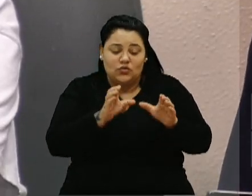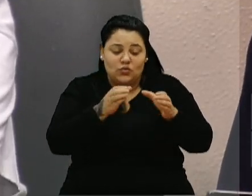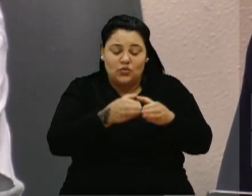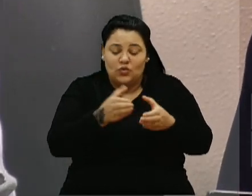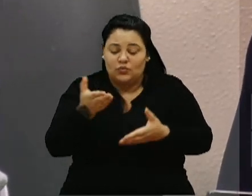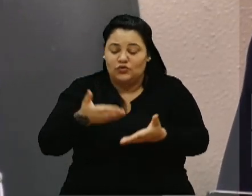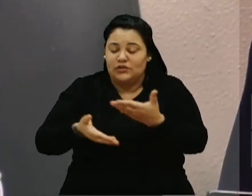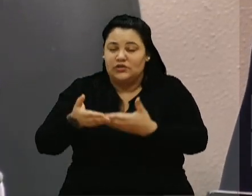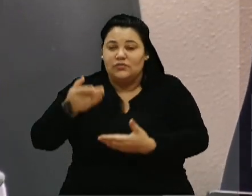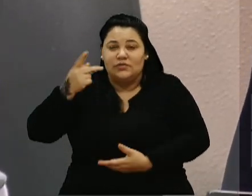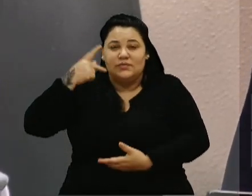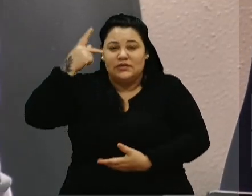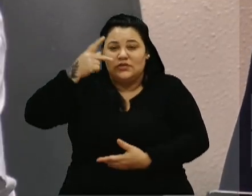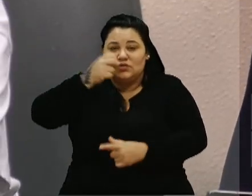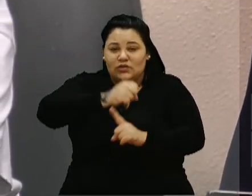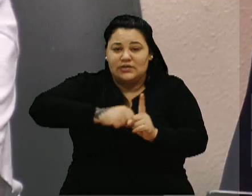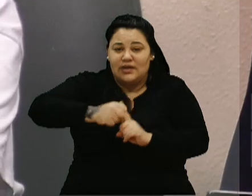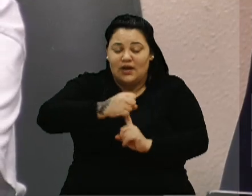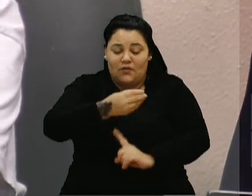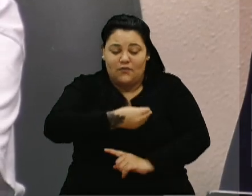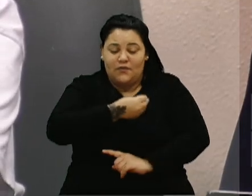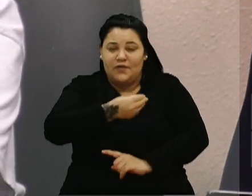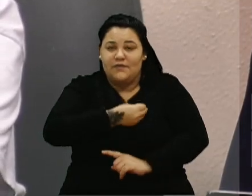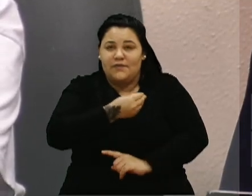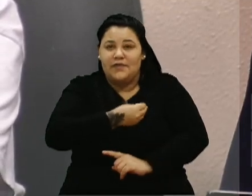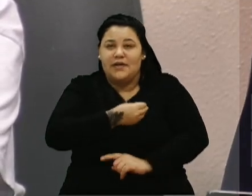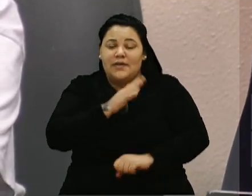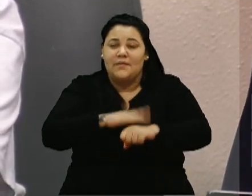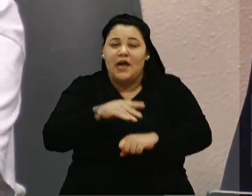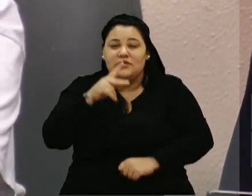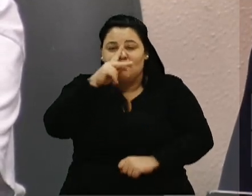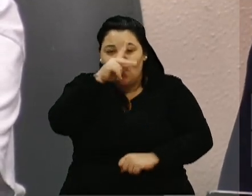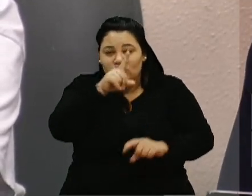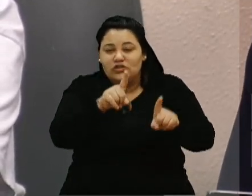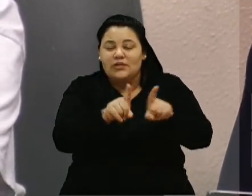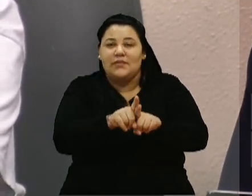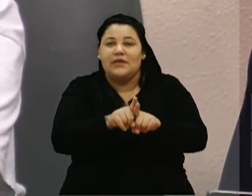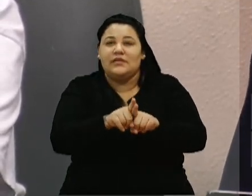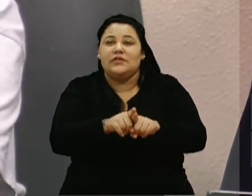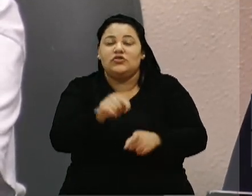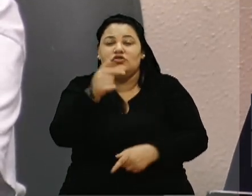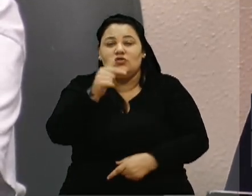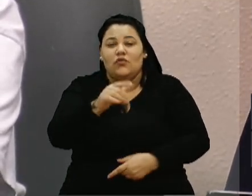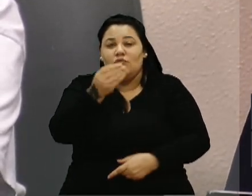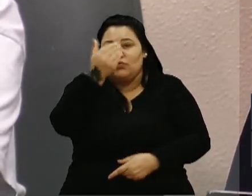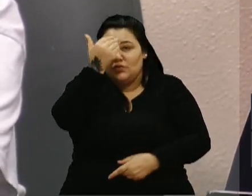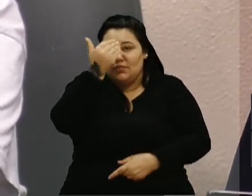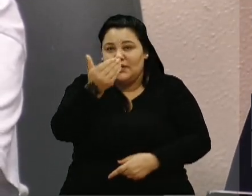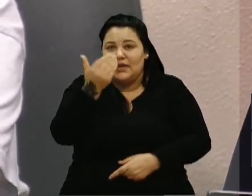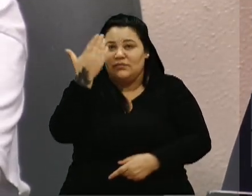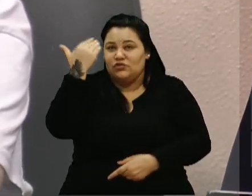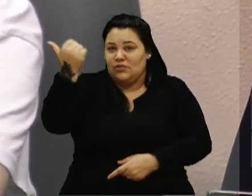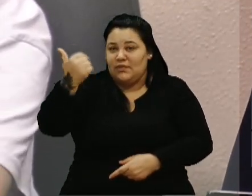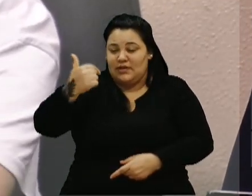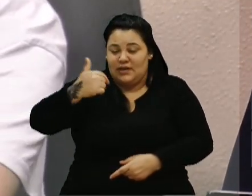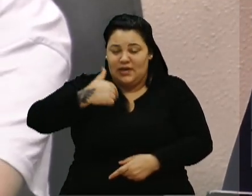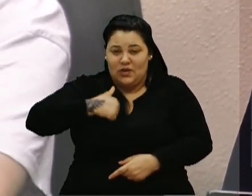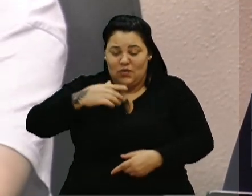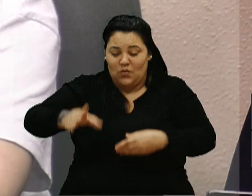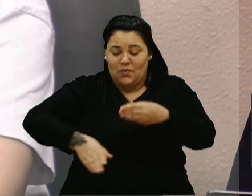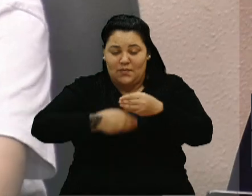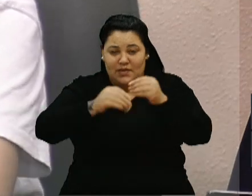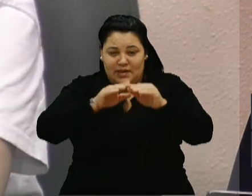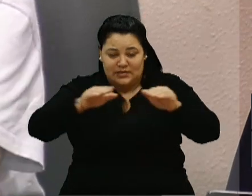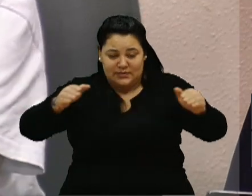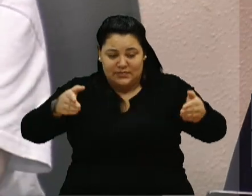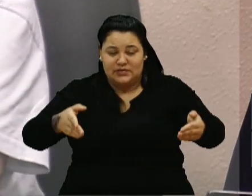atendimento psicossocial viva, pluriversa e fortalecida. Mais uma vez, muito obrigado pelo convite de estar compondo essa mesa